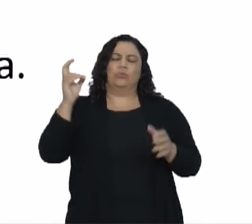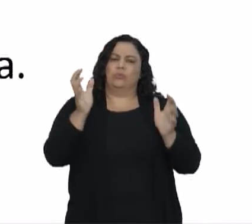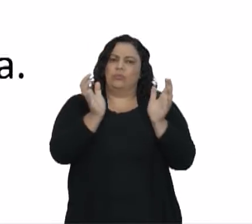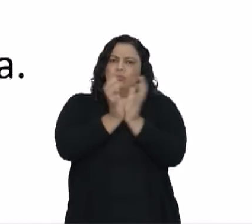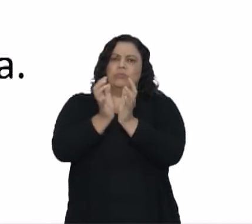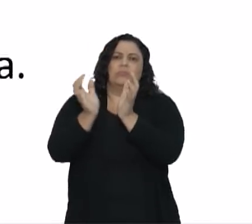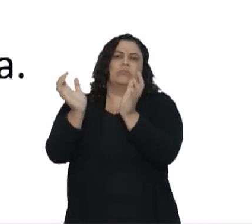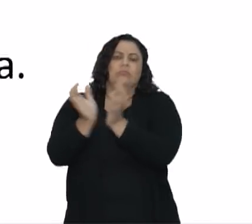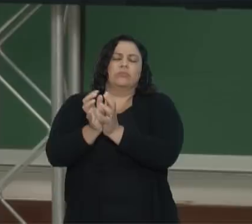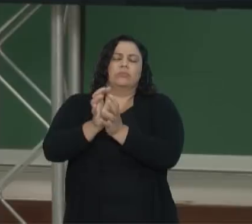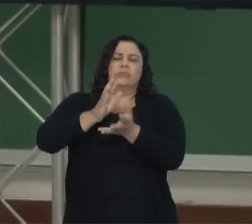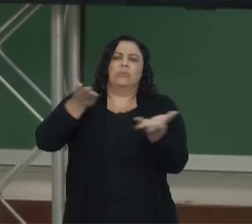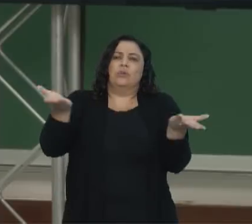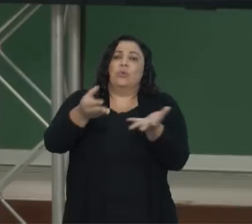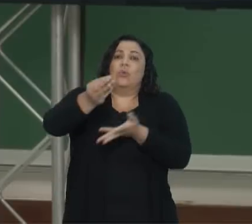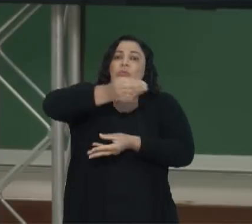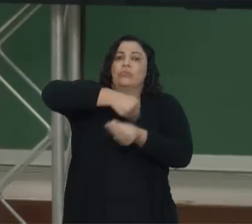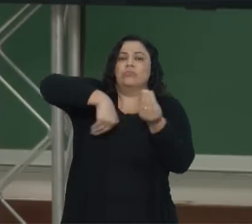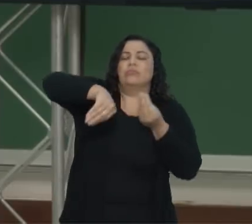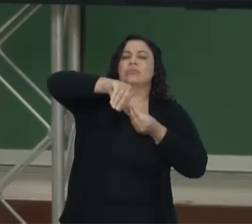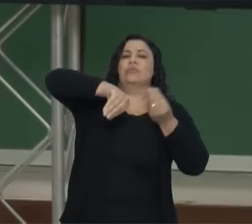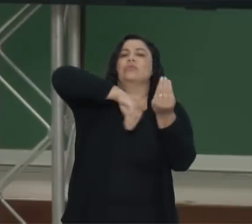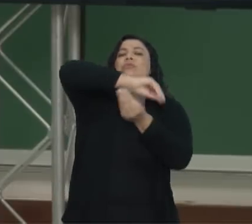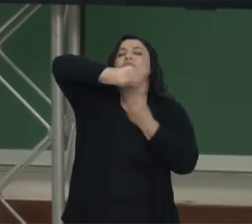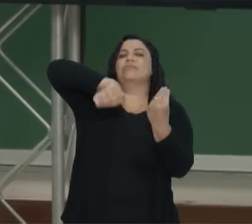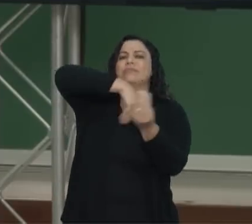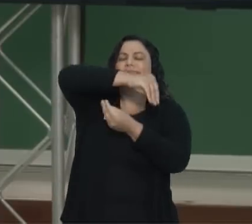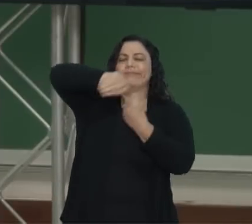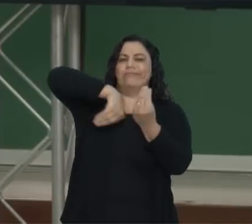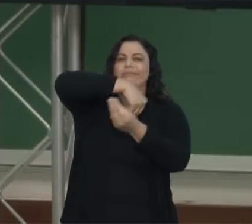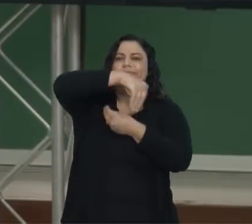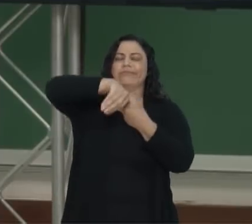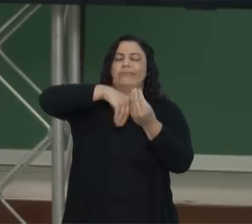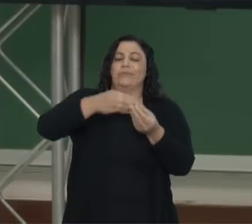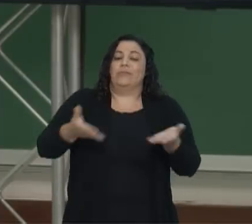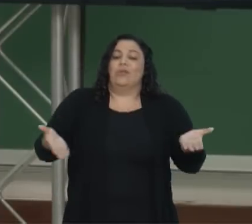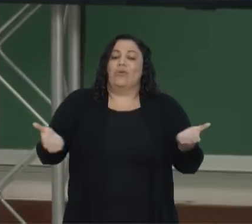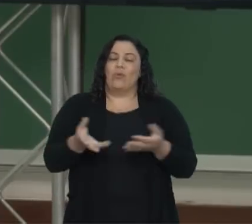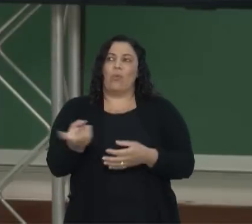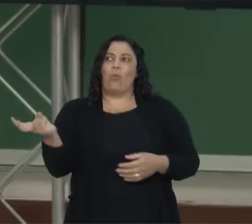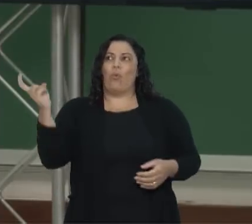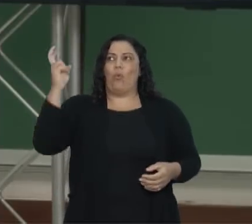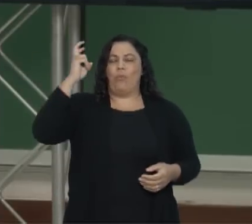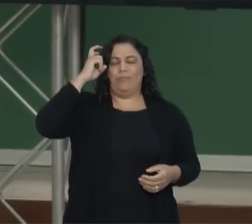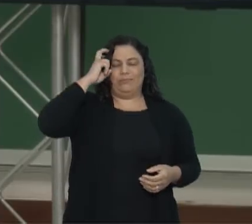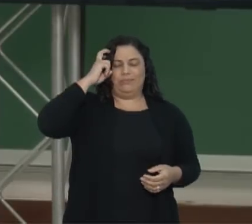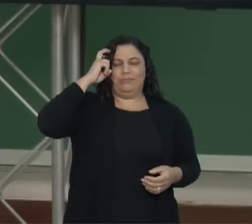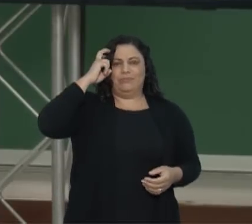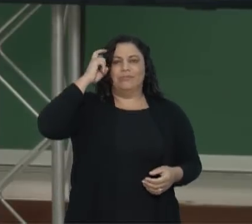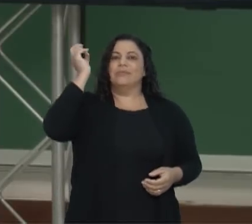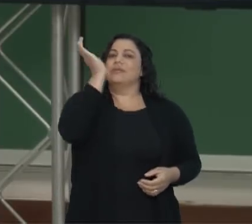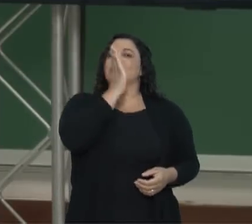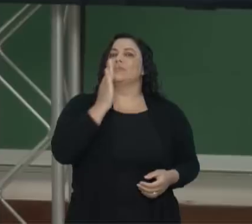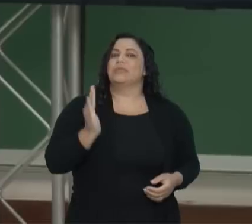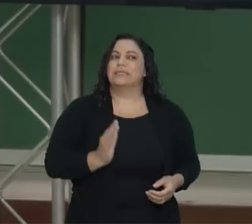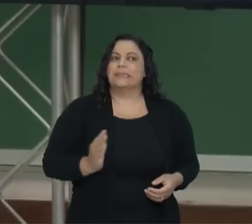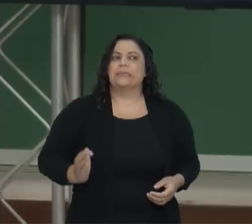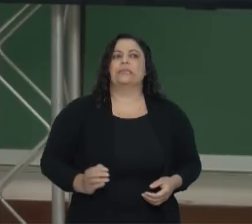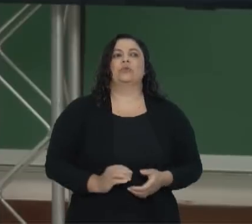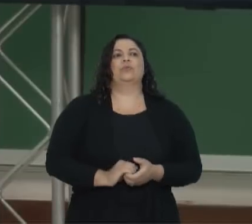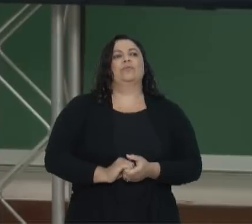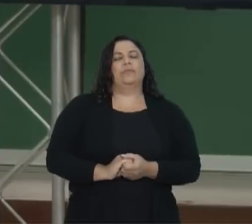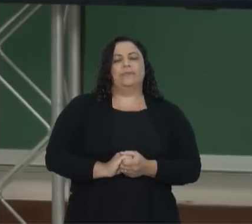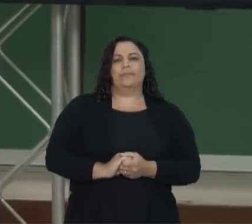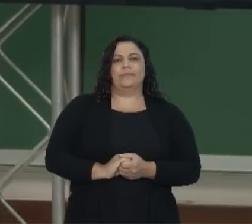esse conjunto, né, chamado de cultura brasileira, né, eles fazem parte disso. Moldados com